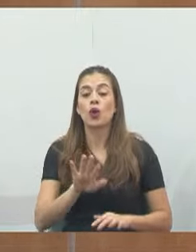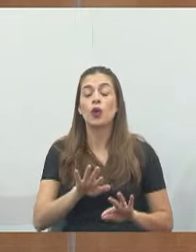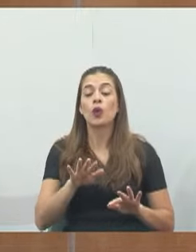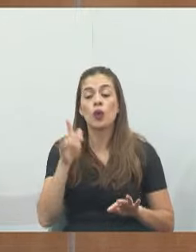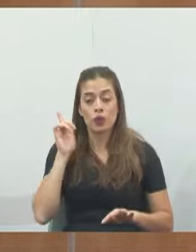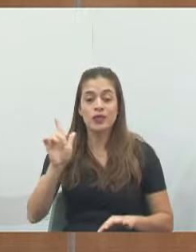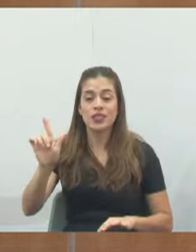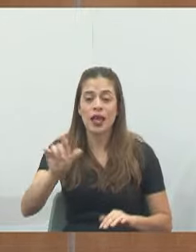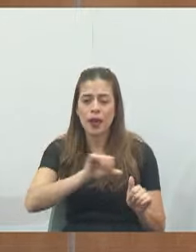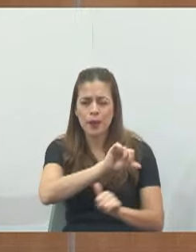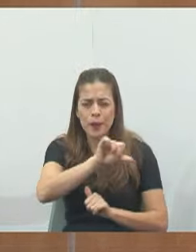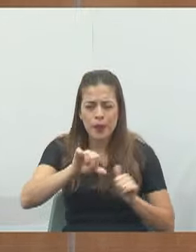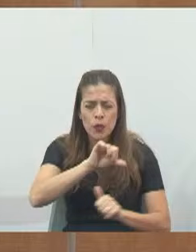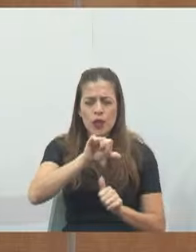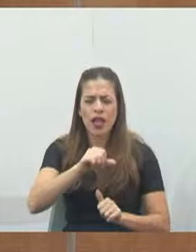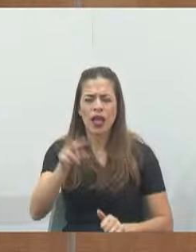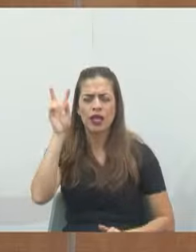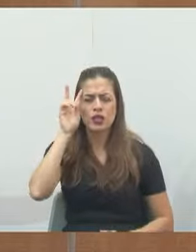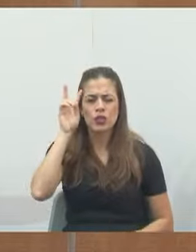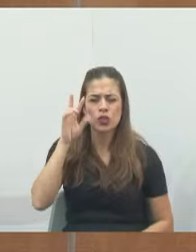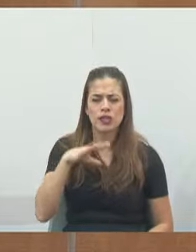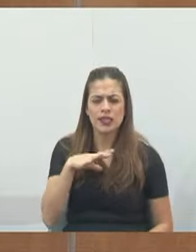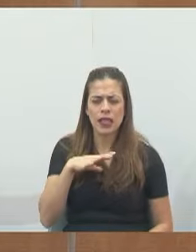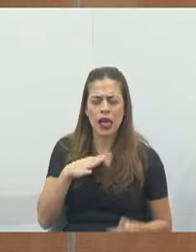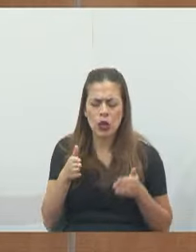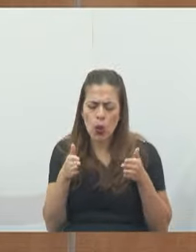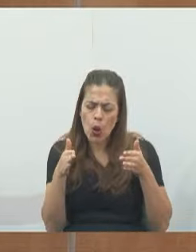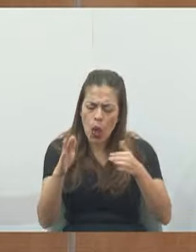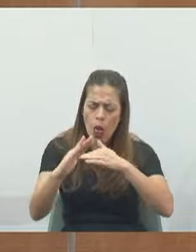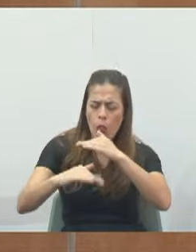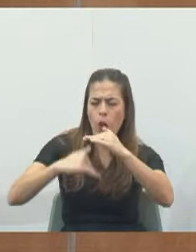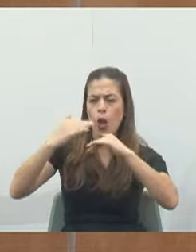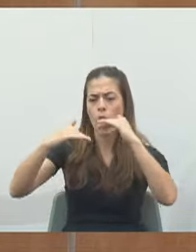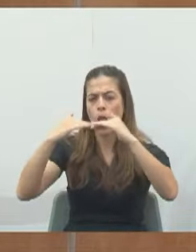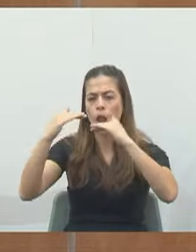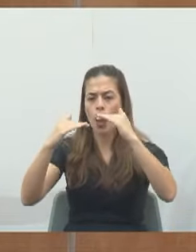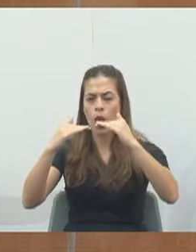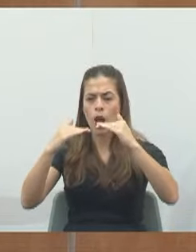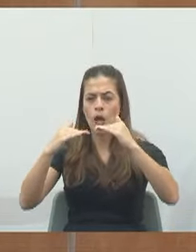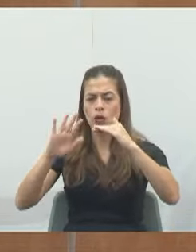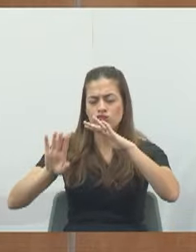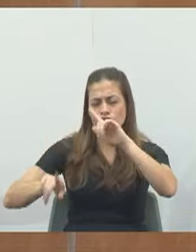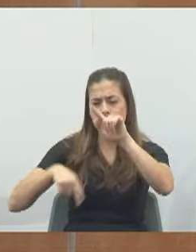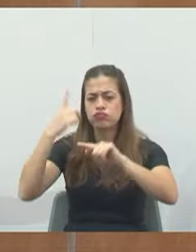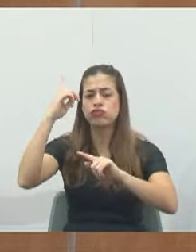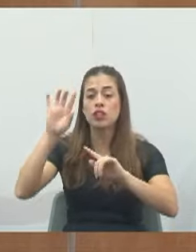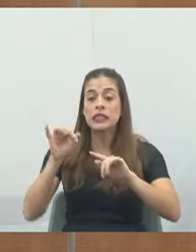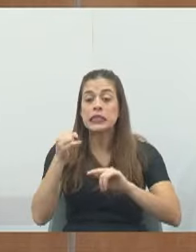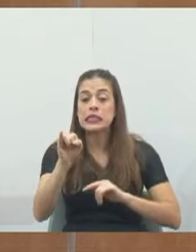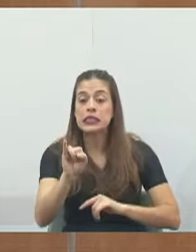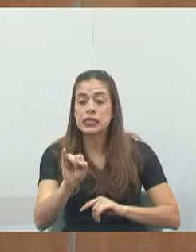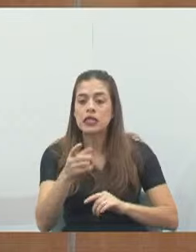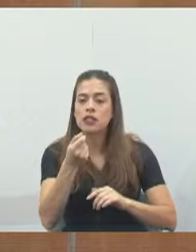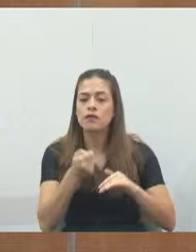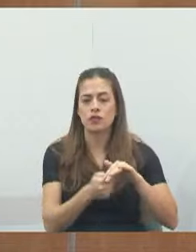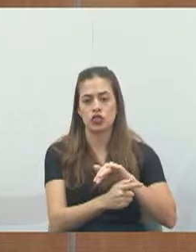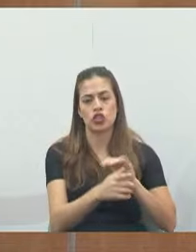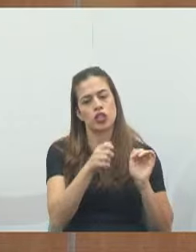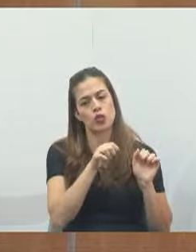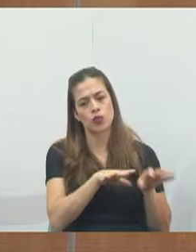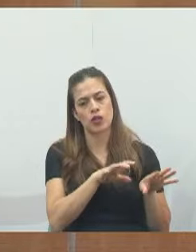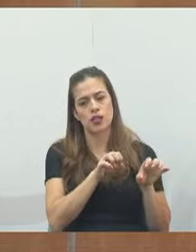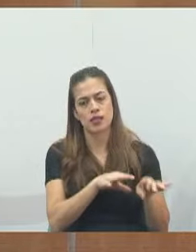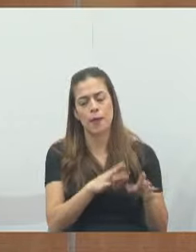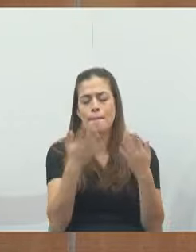da nossa cidade, levar a nossa cidade para o caminho do desenvolvimento, da prosperidade, se a gente investir em